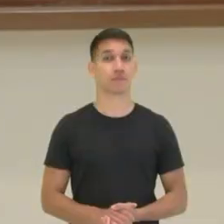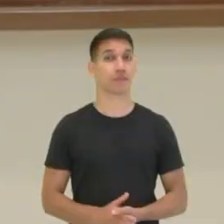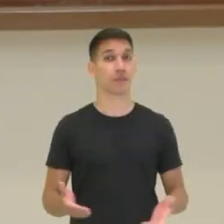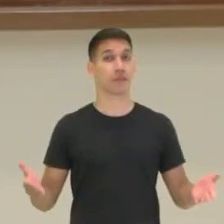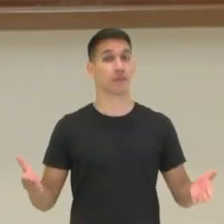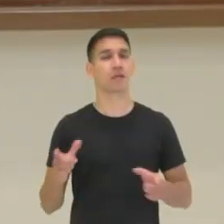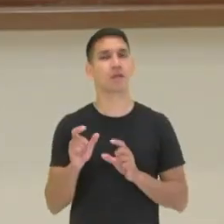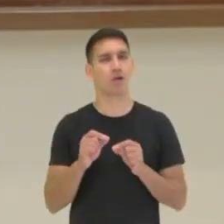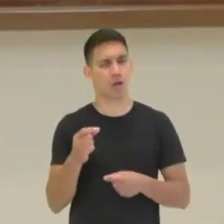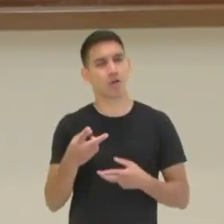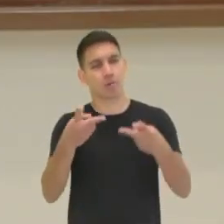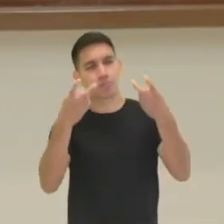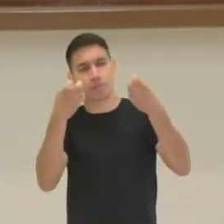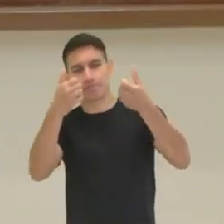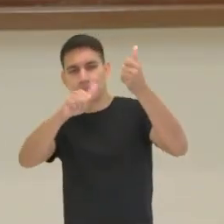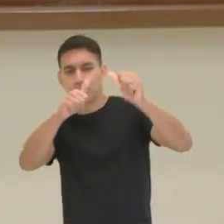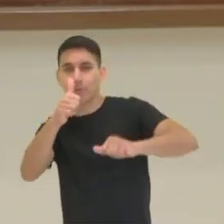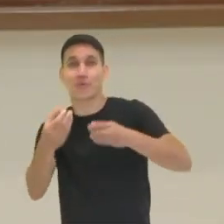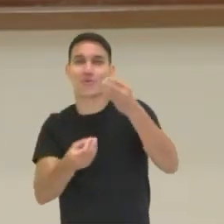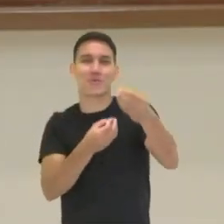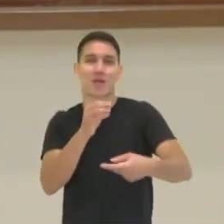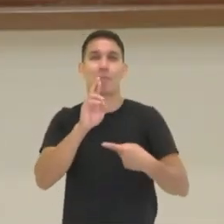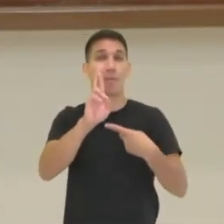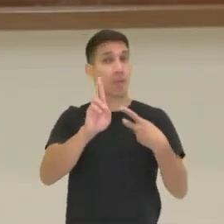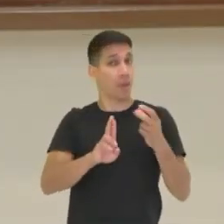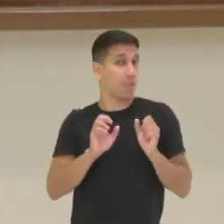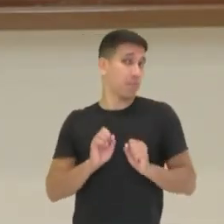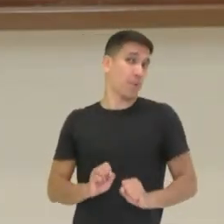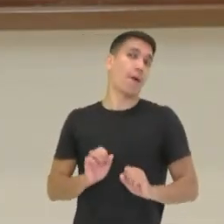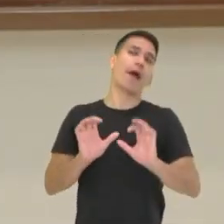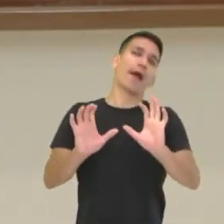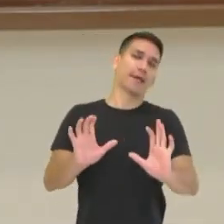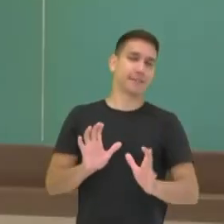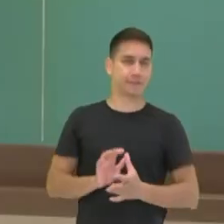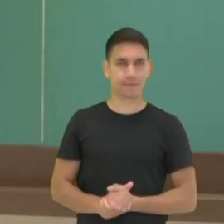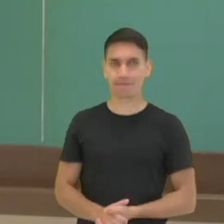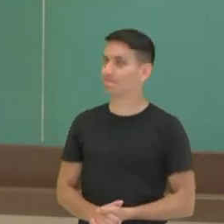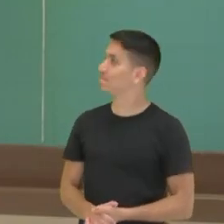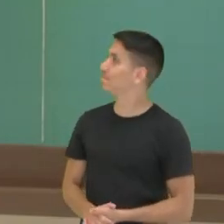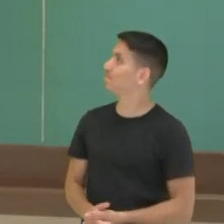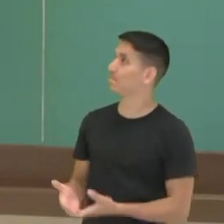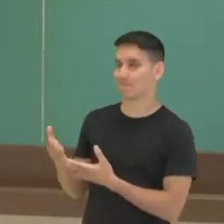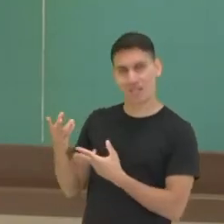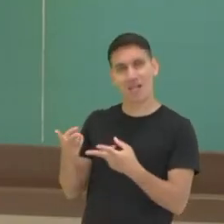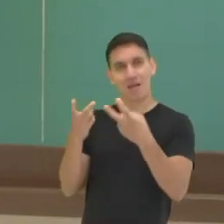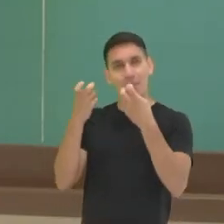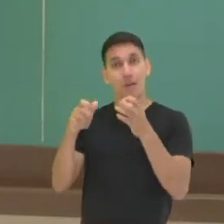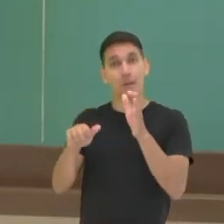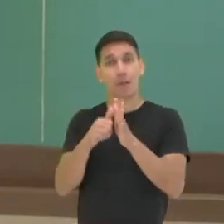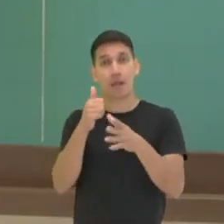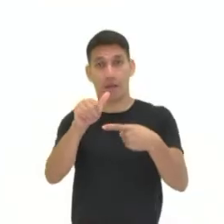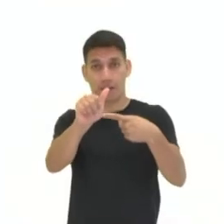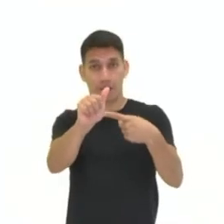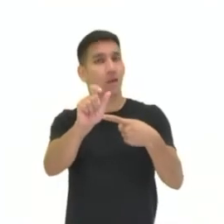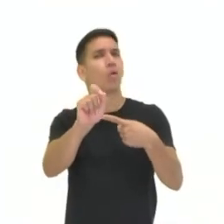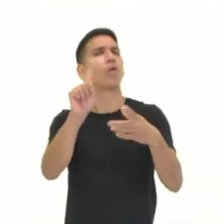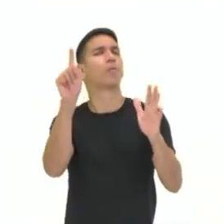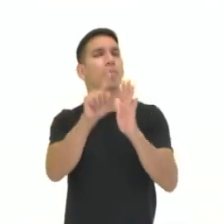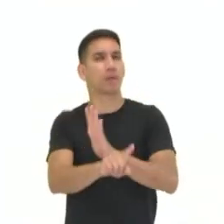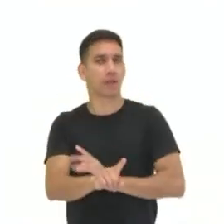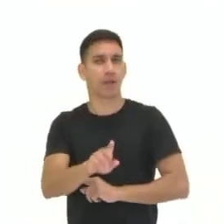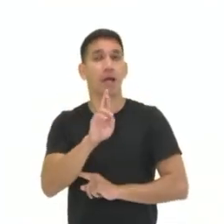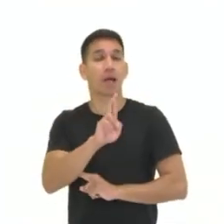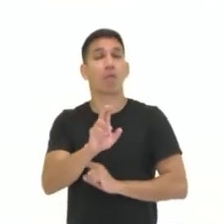Então, pessoal, vamos verificar aqui como ficou a nossa possibilidade de resposta. Observe que para a primeira questão, para a letra A, né, nós